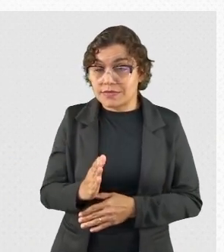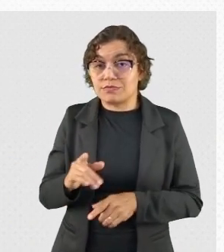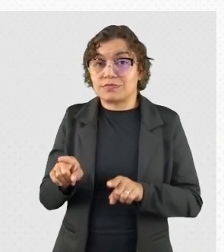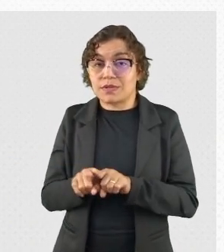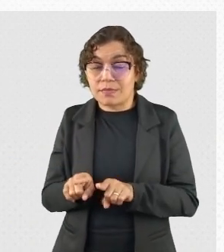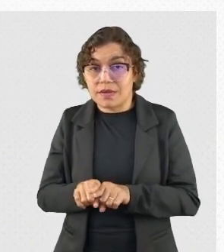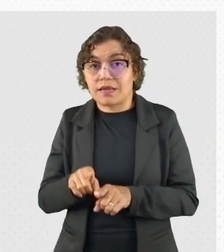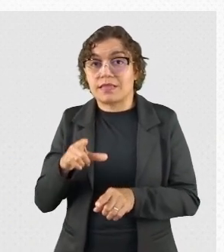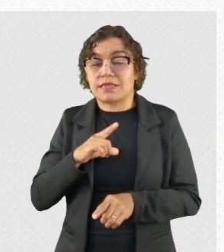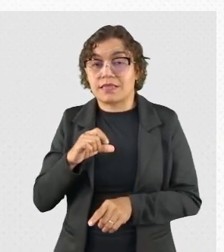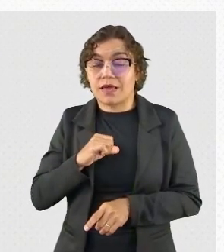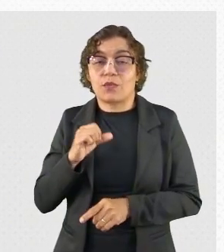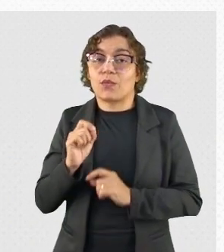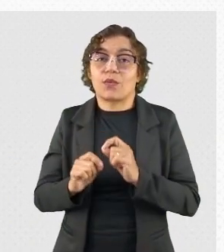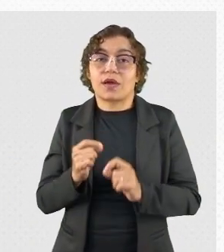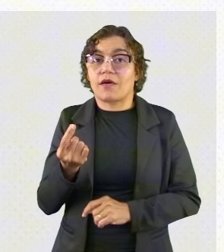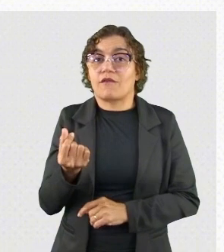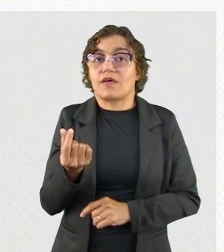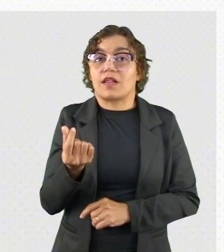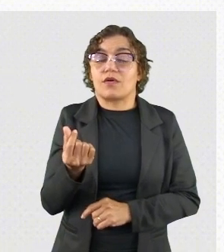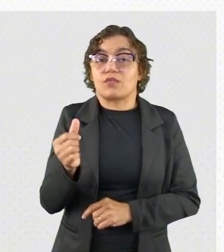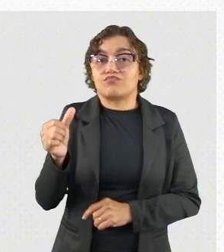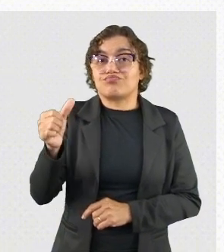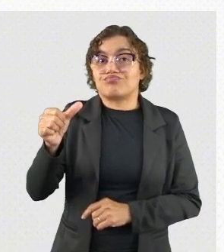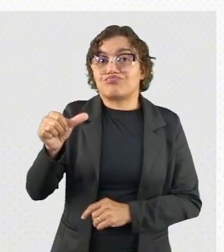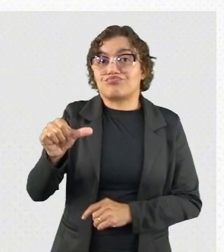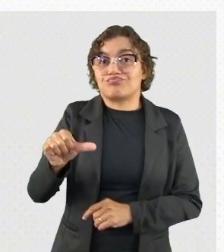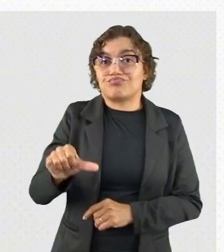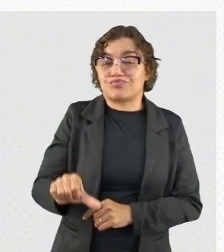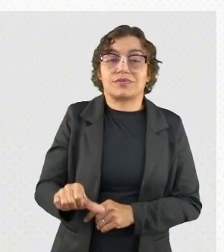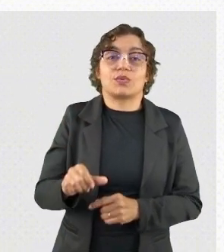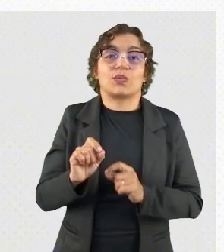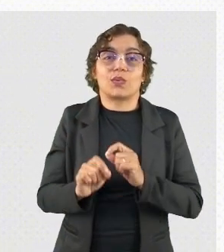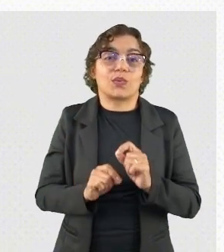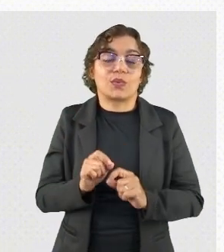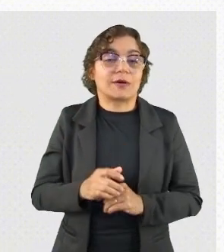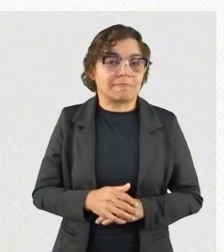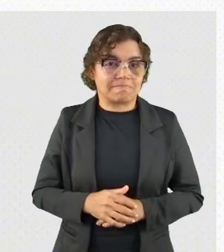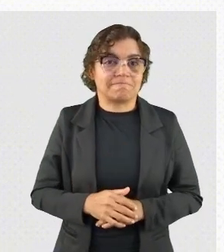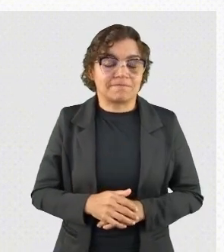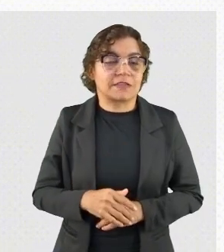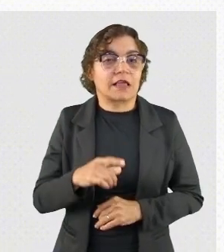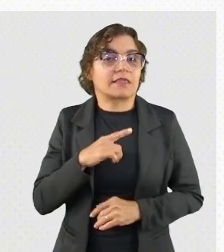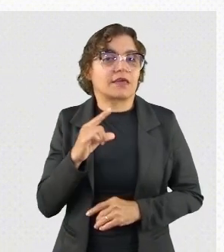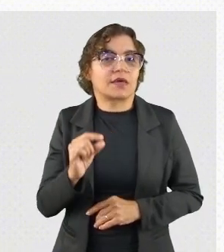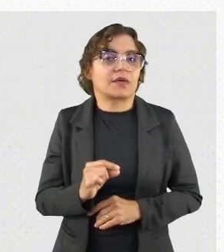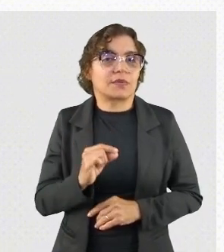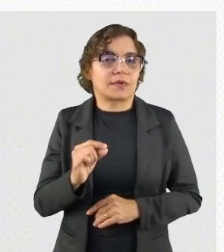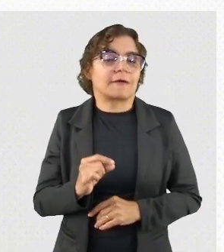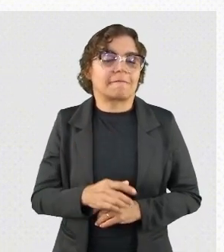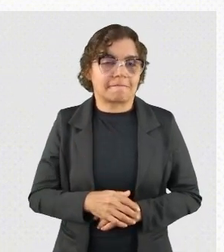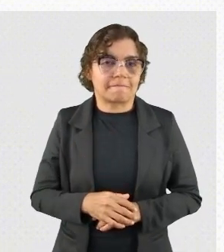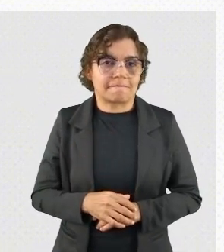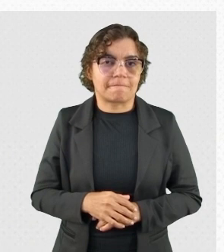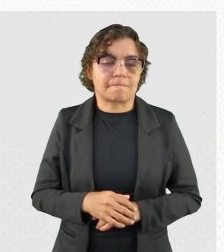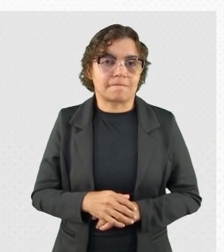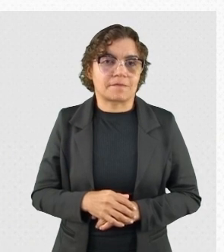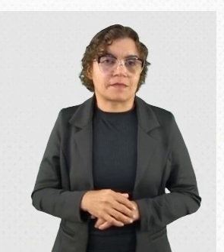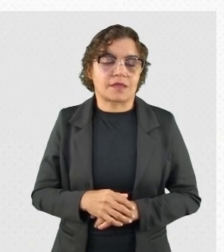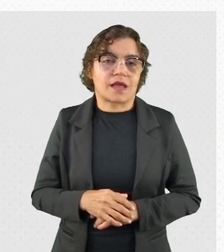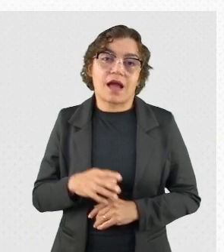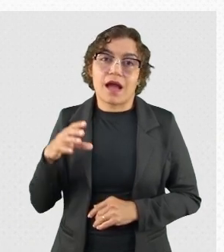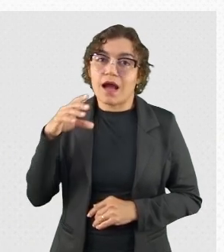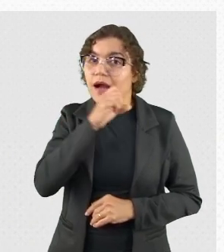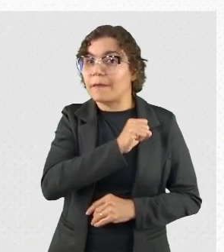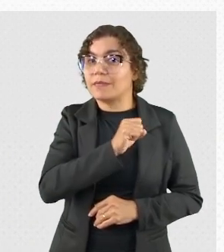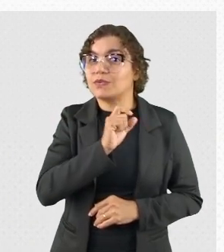uma queda, uma desvalorização desse preço do café, que faz com que haja logo,